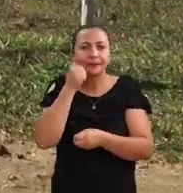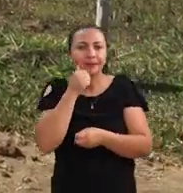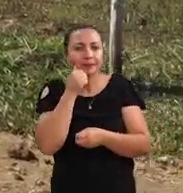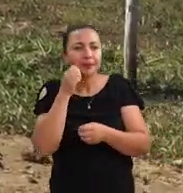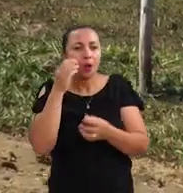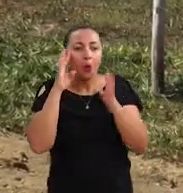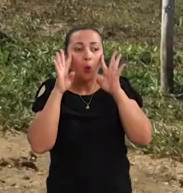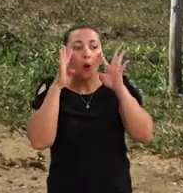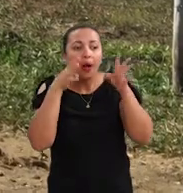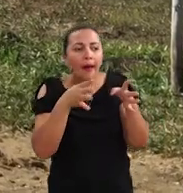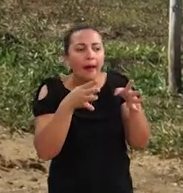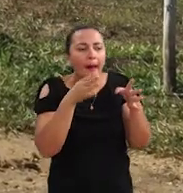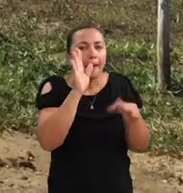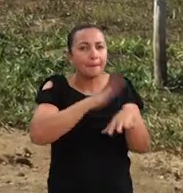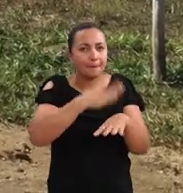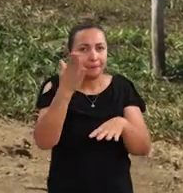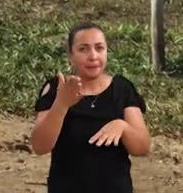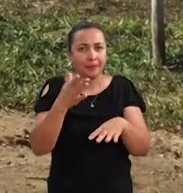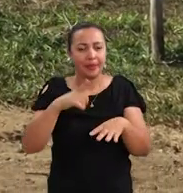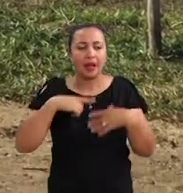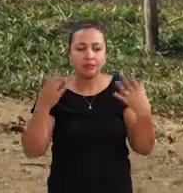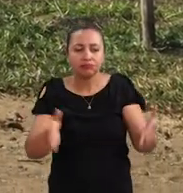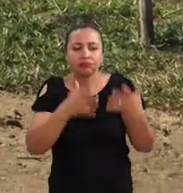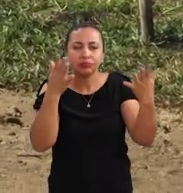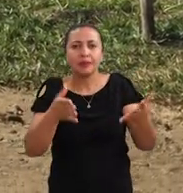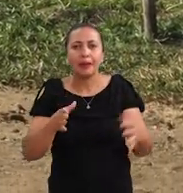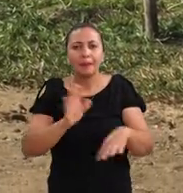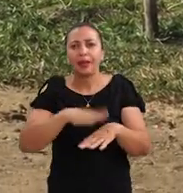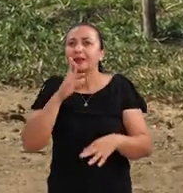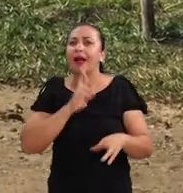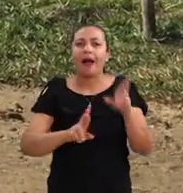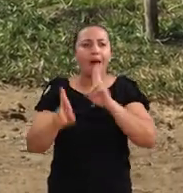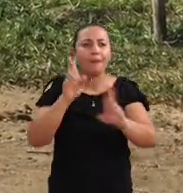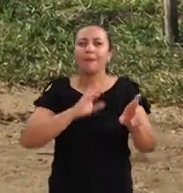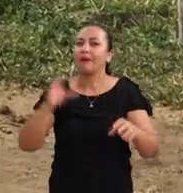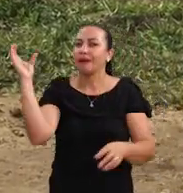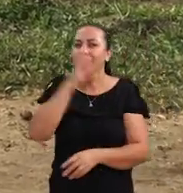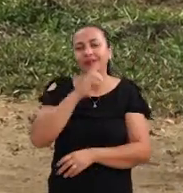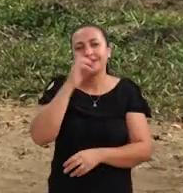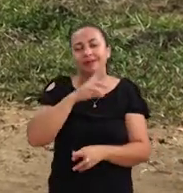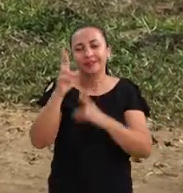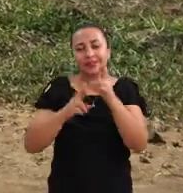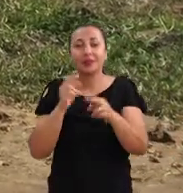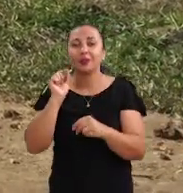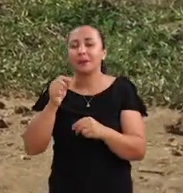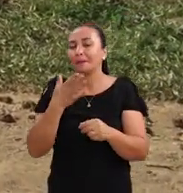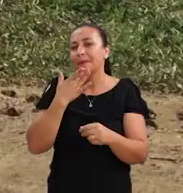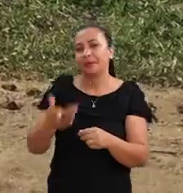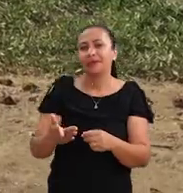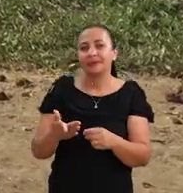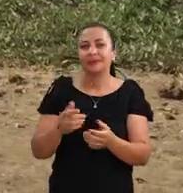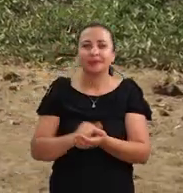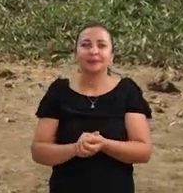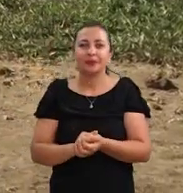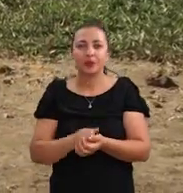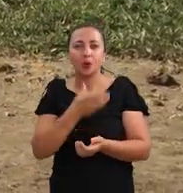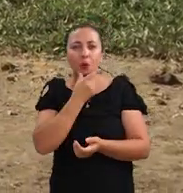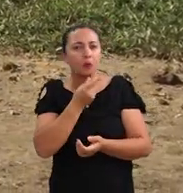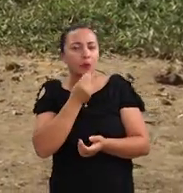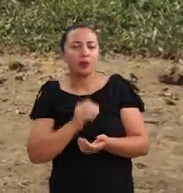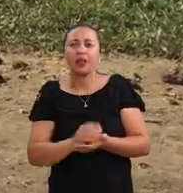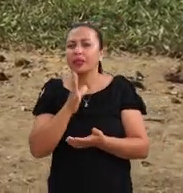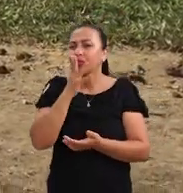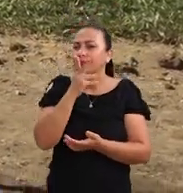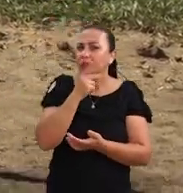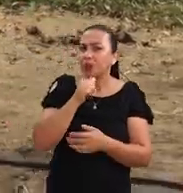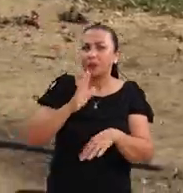as meninas, elas se concentravam mais. Ela conseguia dar um estímulo mais rápido das respostas em relação ao que era pedido para ela, o que era solicitado.